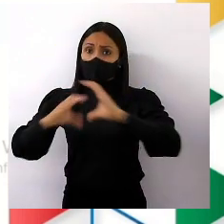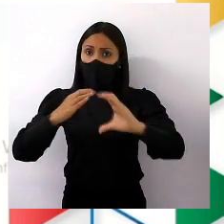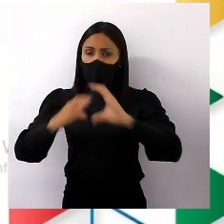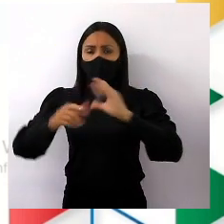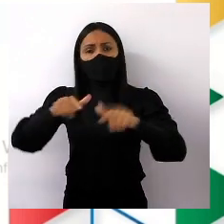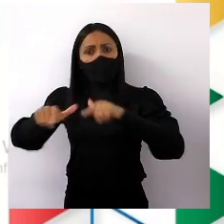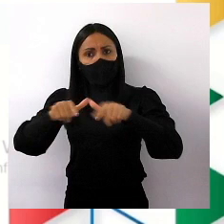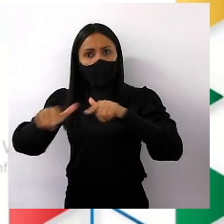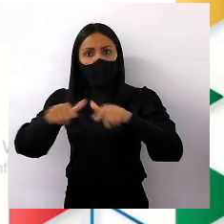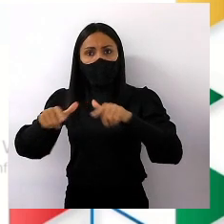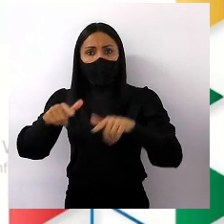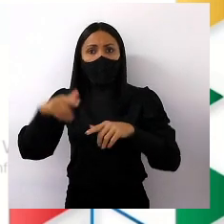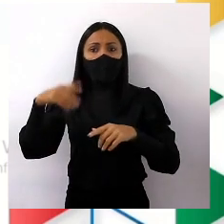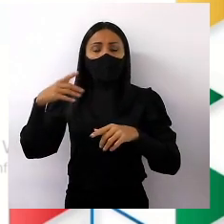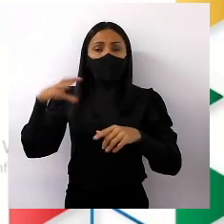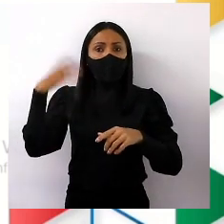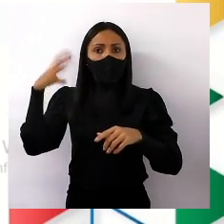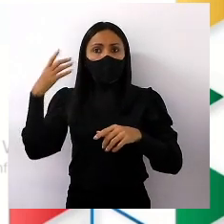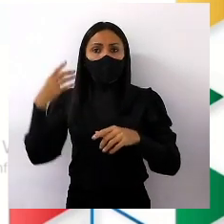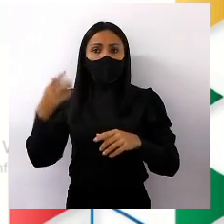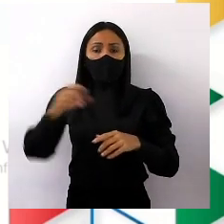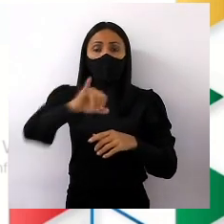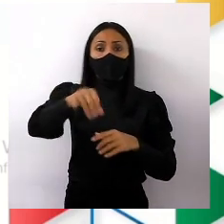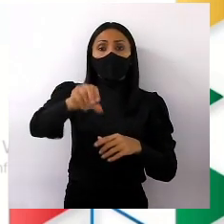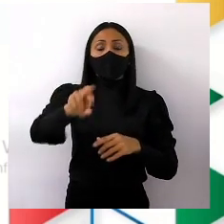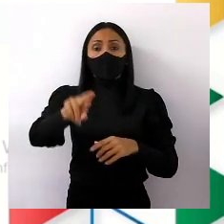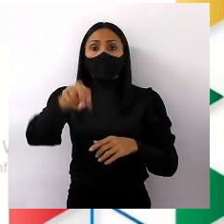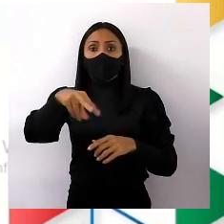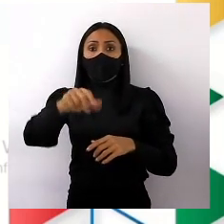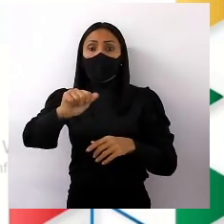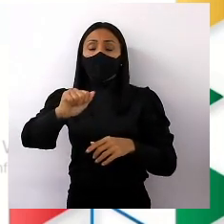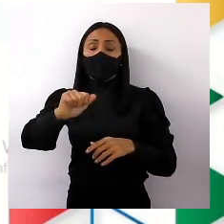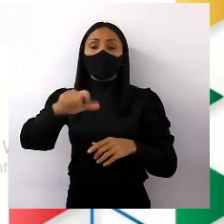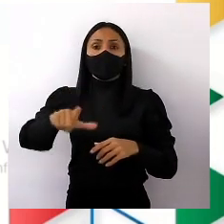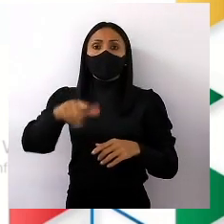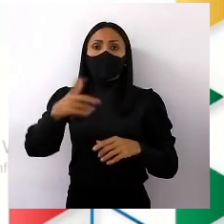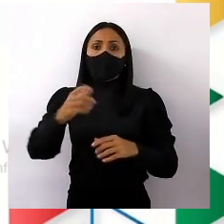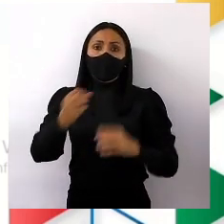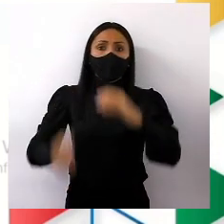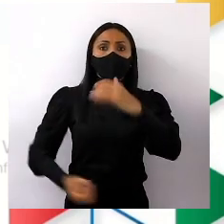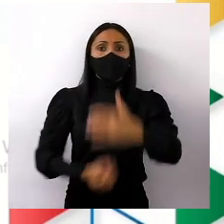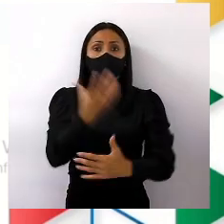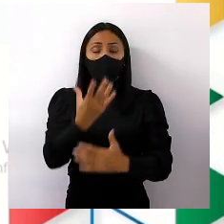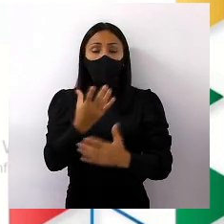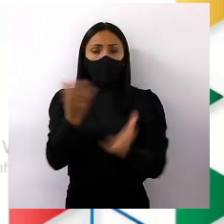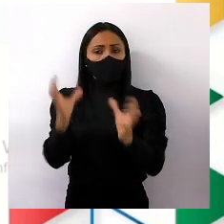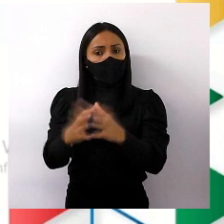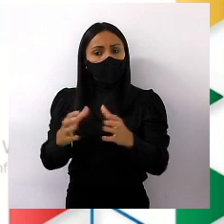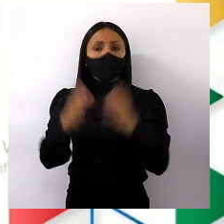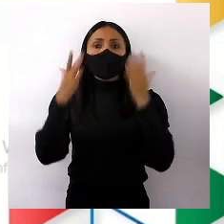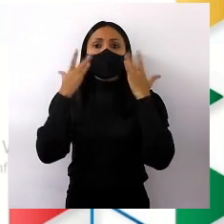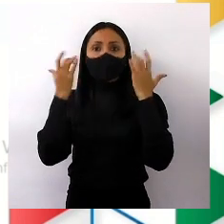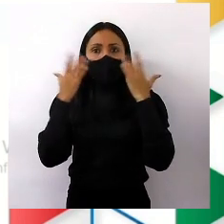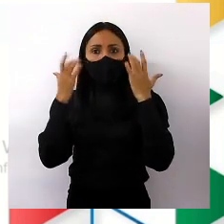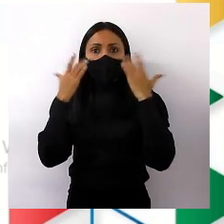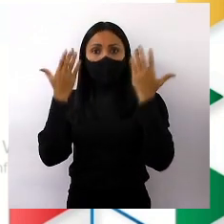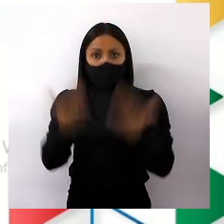trabalhar na rádio jornal, no sistema jornal de comunicação, e funda um grupo de teatro, que era o grupo Gente da